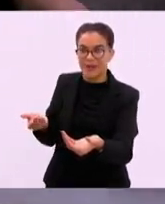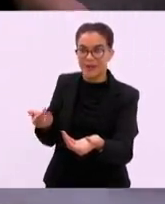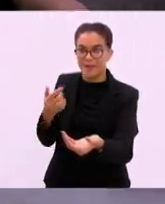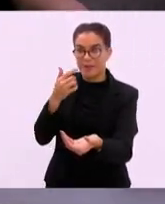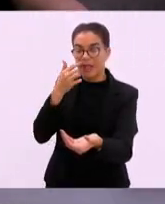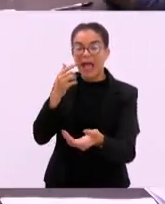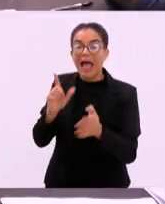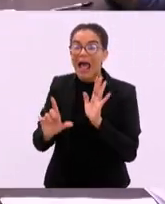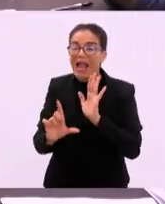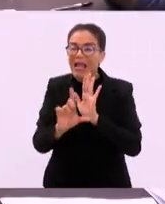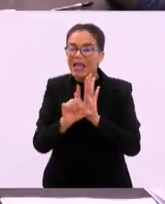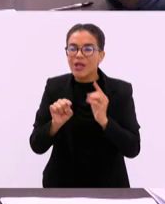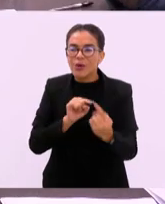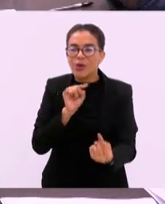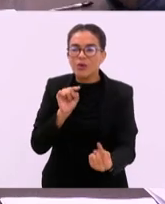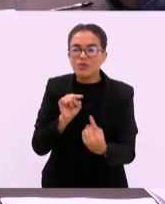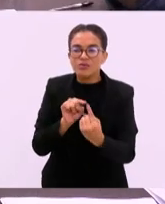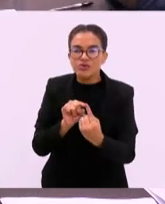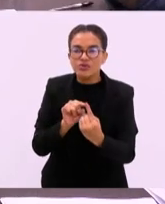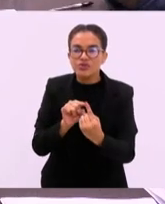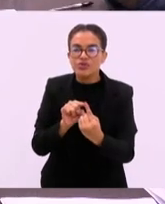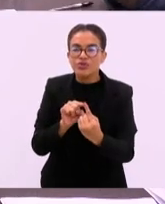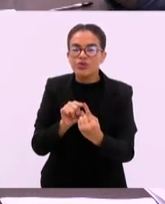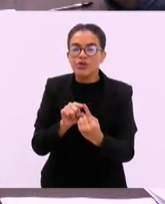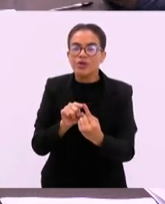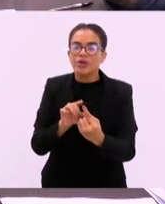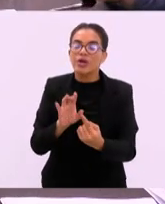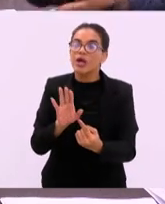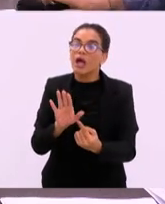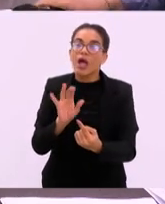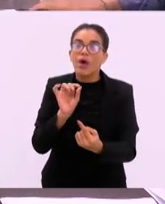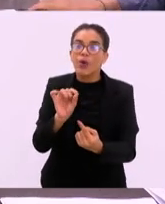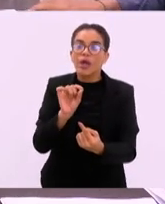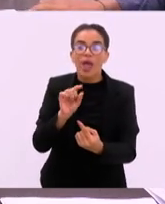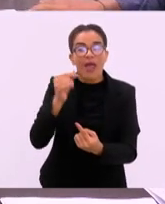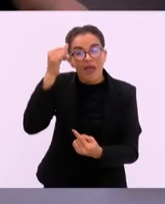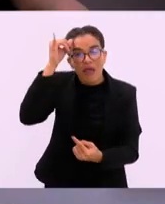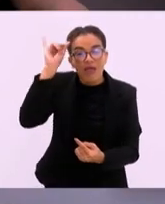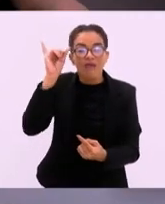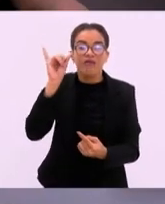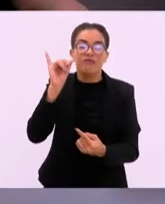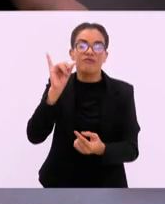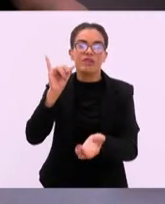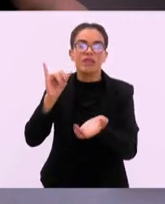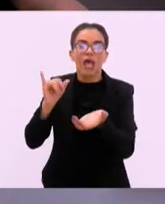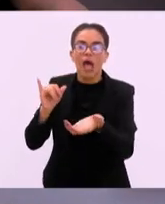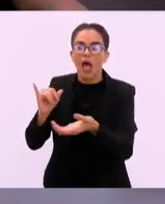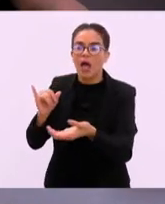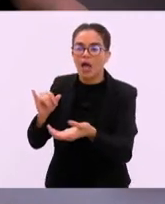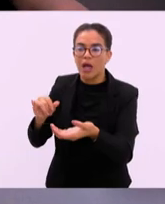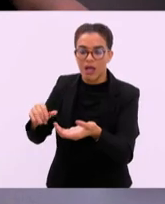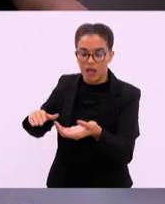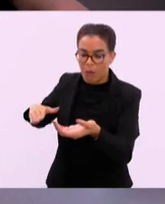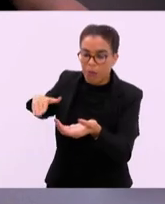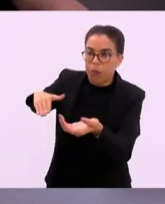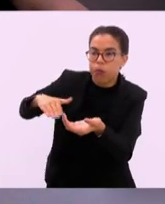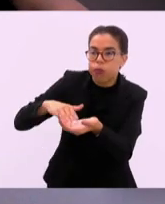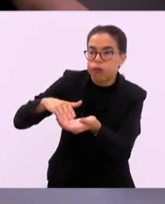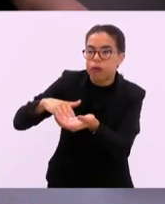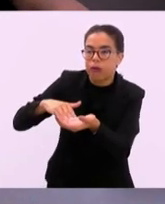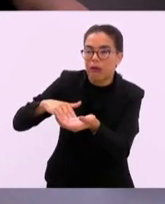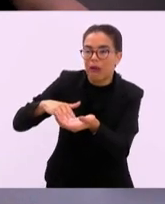lei aqui, me parece, deputado, se fosse Paulo, é prevenir acidentes. É prevenir acidentes, é tratar da segurança das pessoas. O tema passa pela saúde,